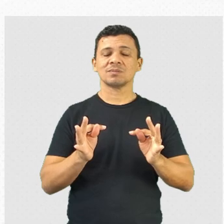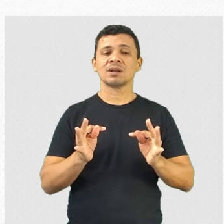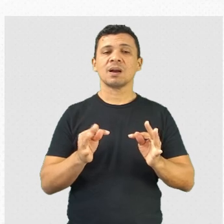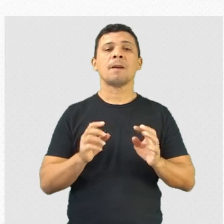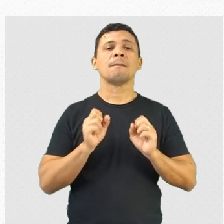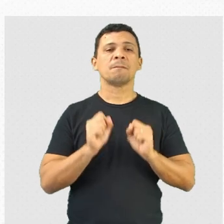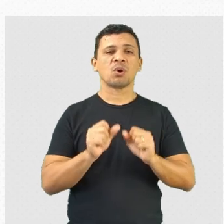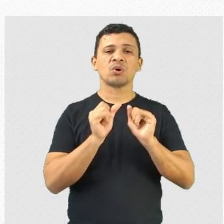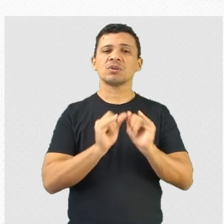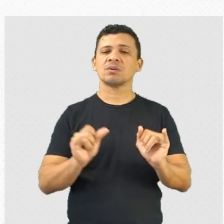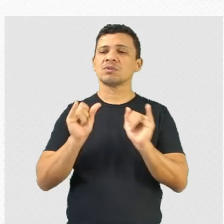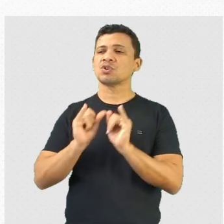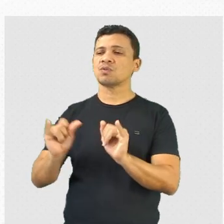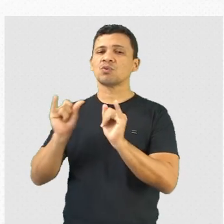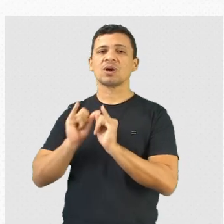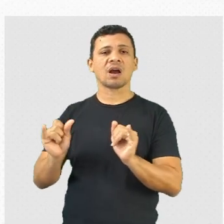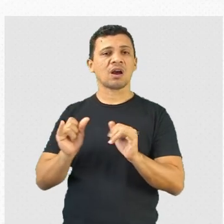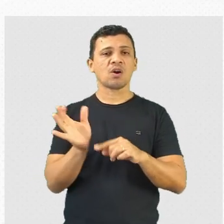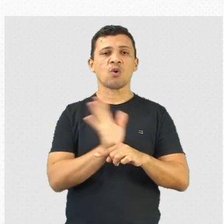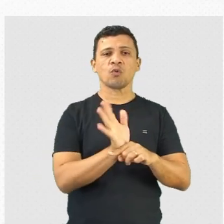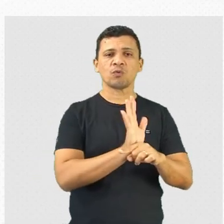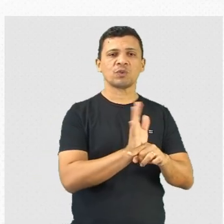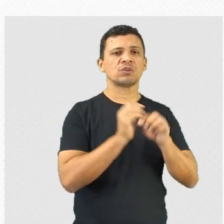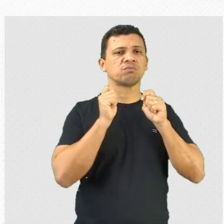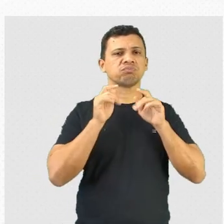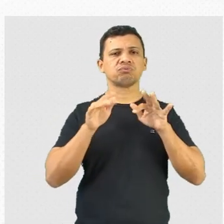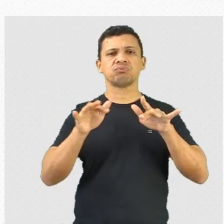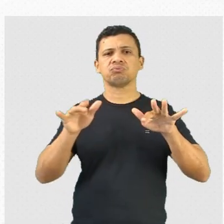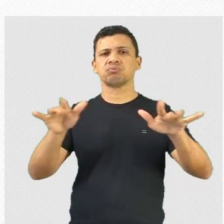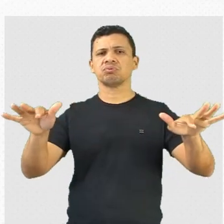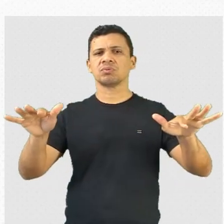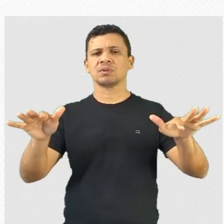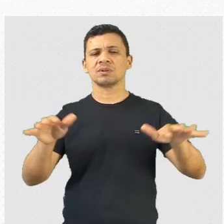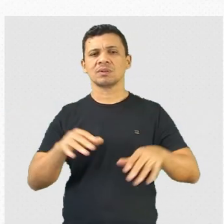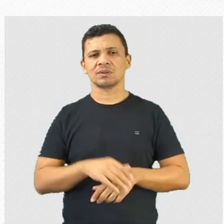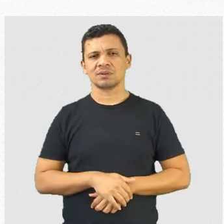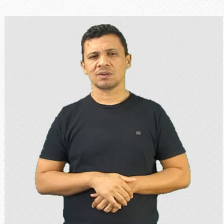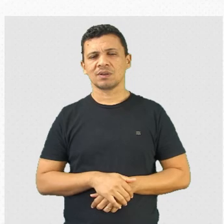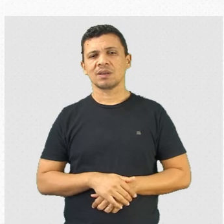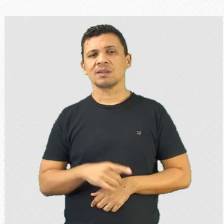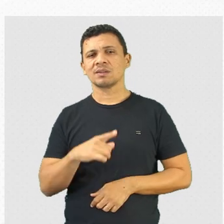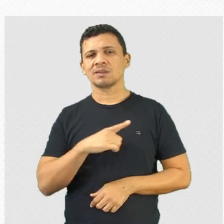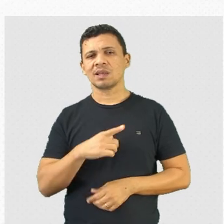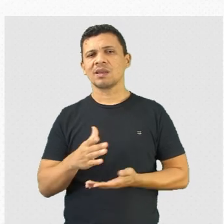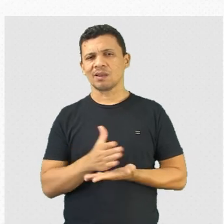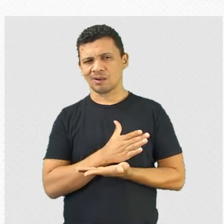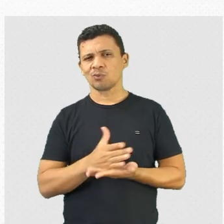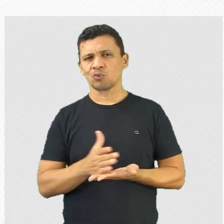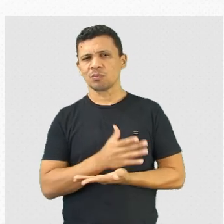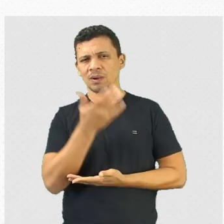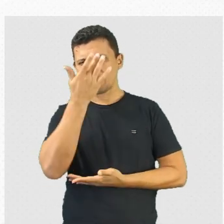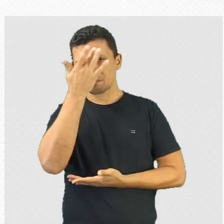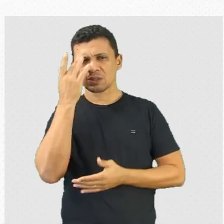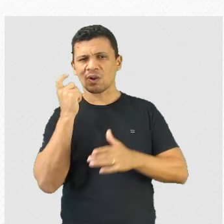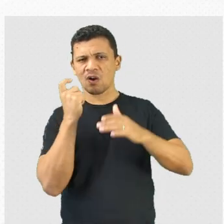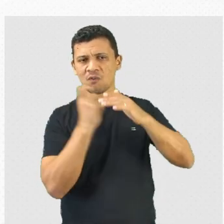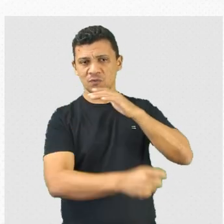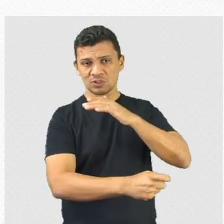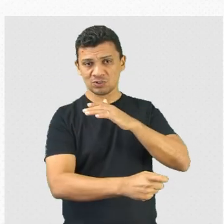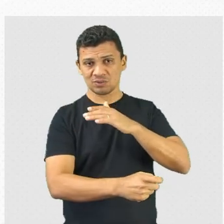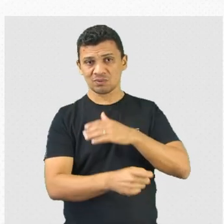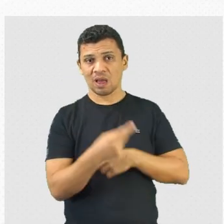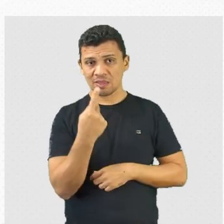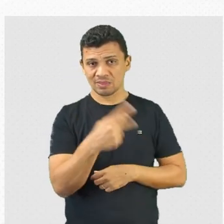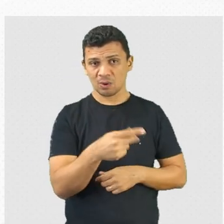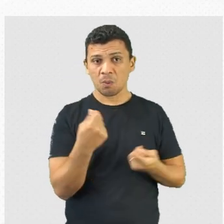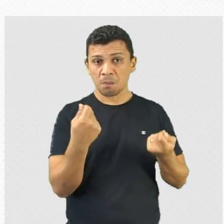te divulgar e teu vídeo pode viralizar. Só que a partir desse momento vai chegar alguém que vai investir no teu potencial porque ele está